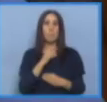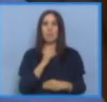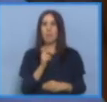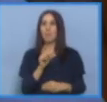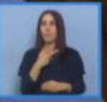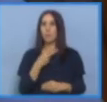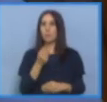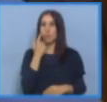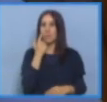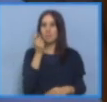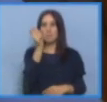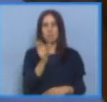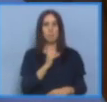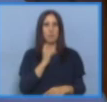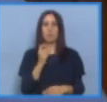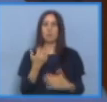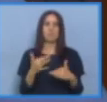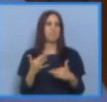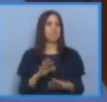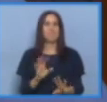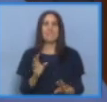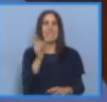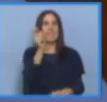Álvaro, é um padre fora de série, é um sacerdote...